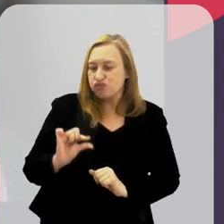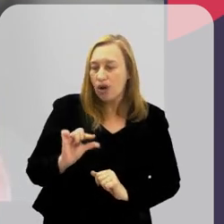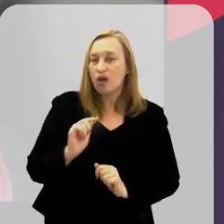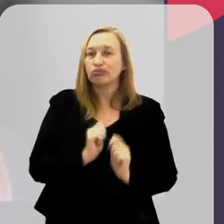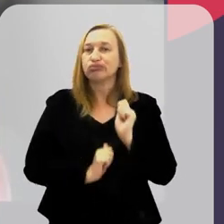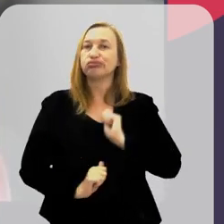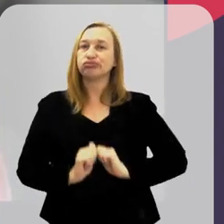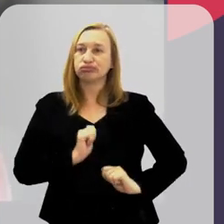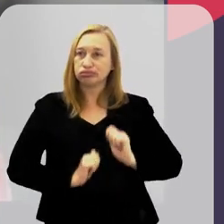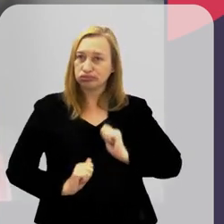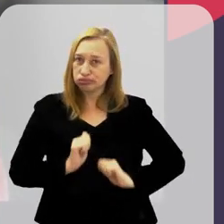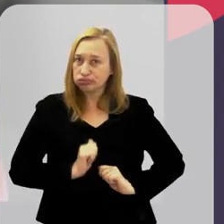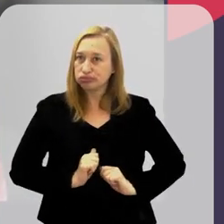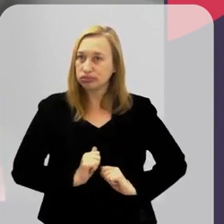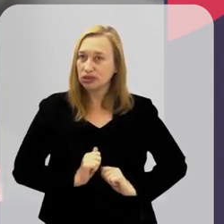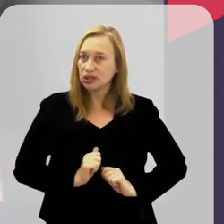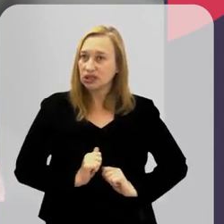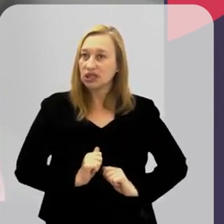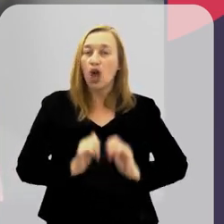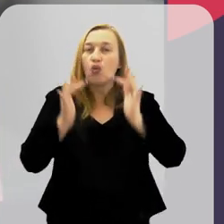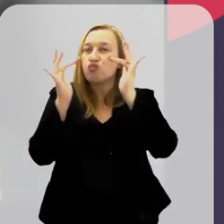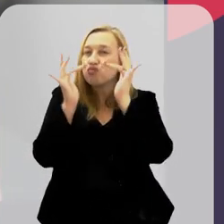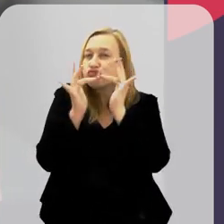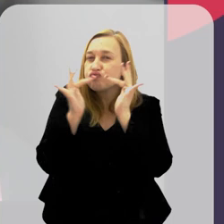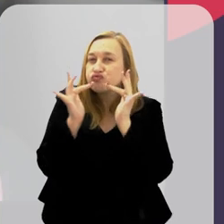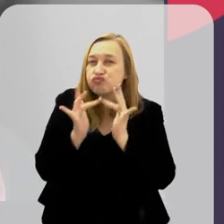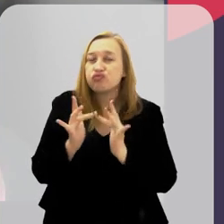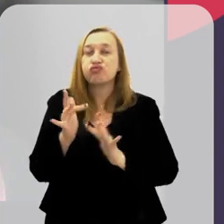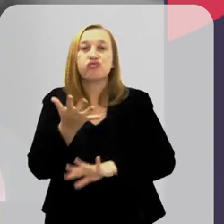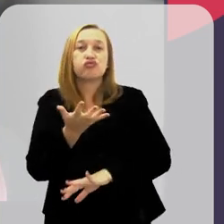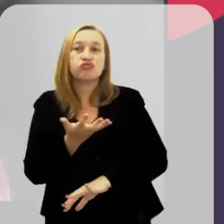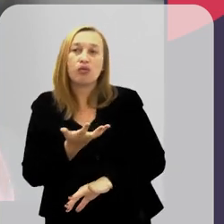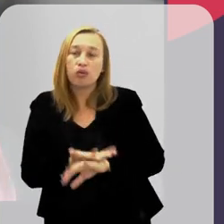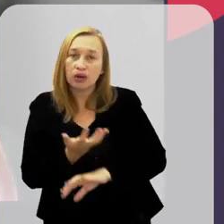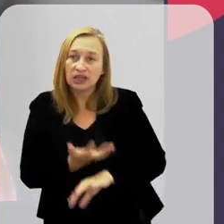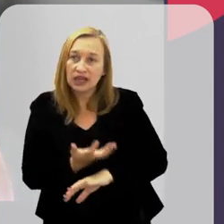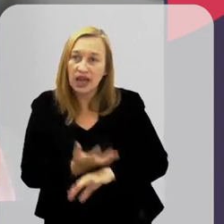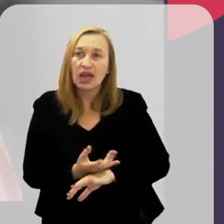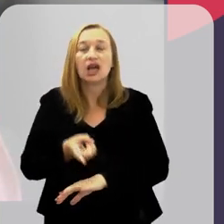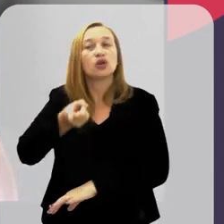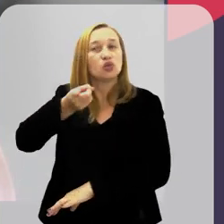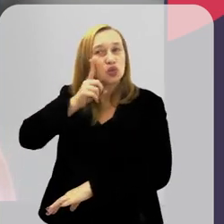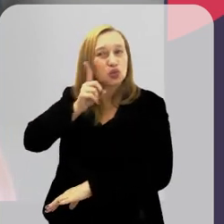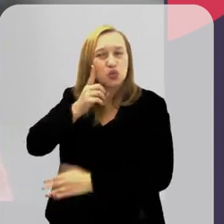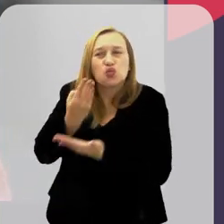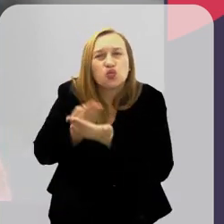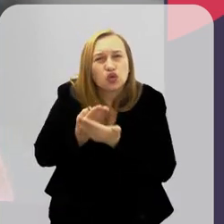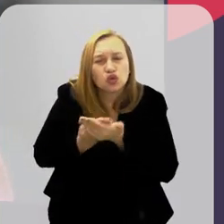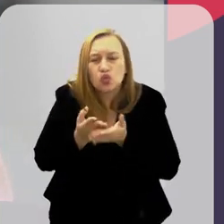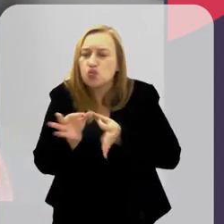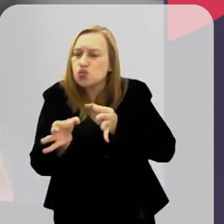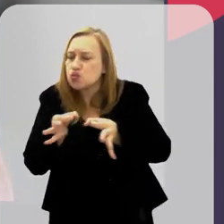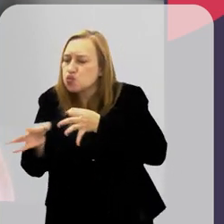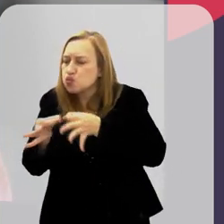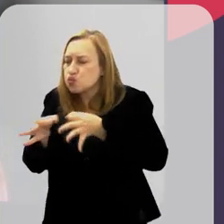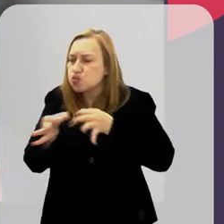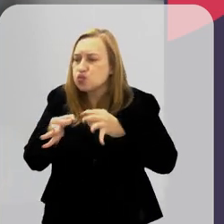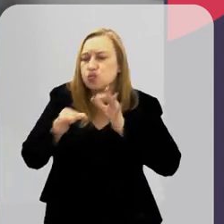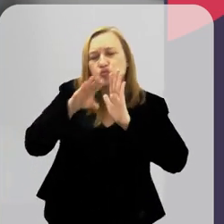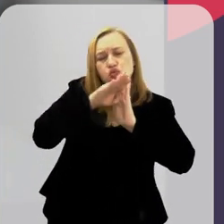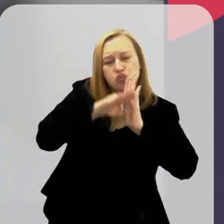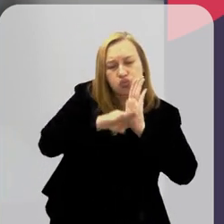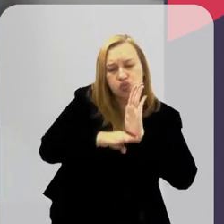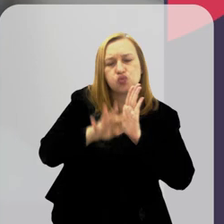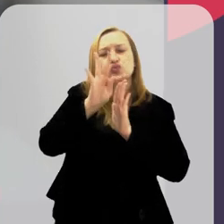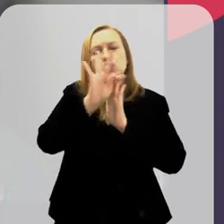menos ansioso, né? Por estar com a matéria mais em dia, por ter um estudo mais organizado. E aí,